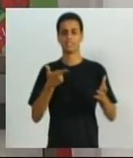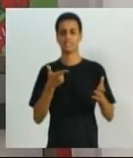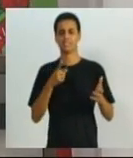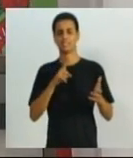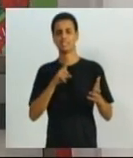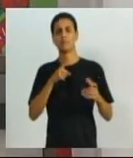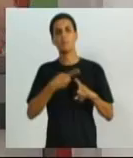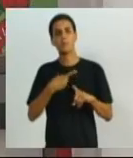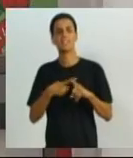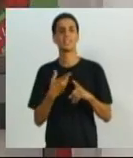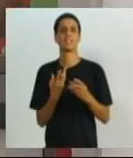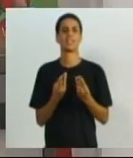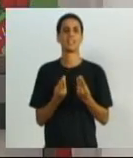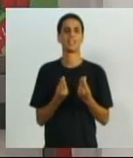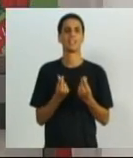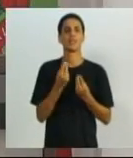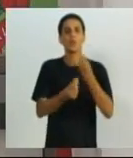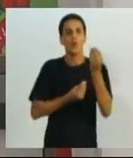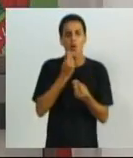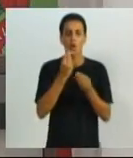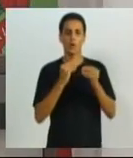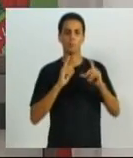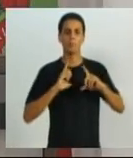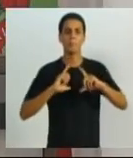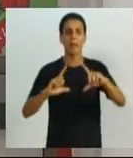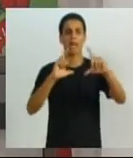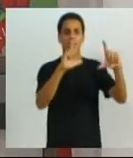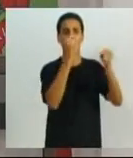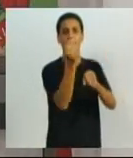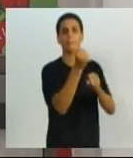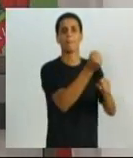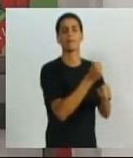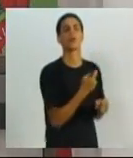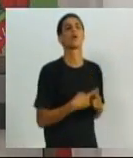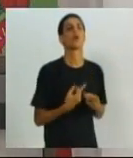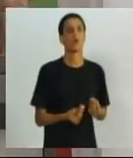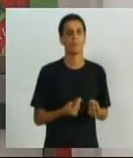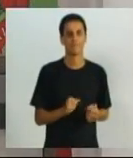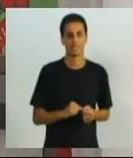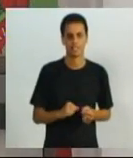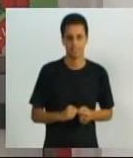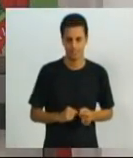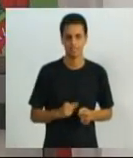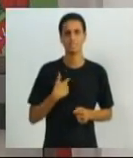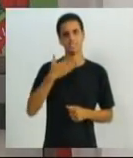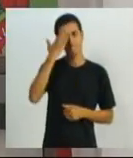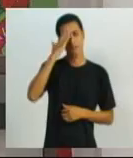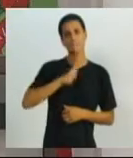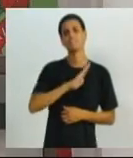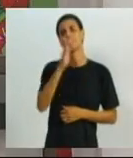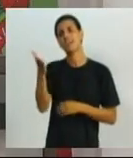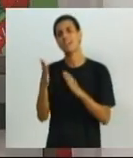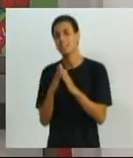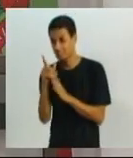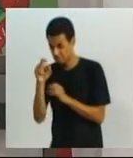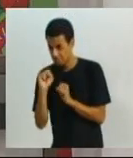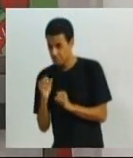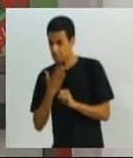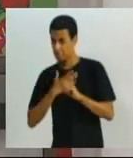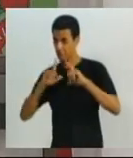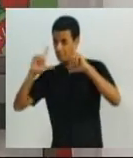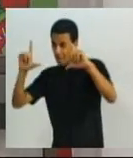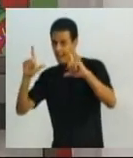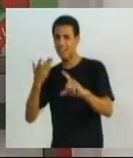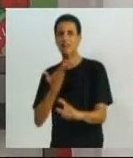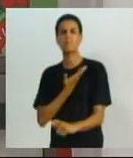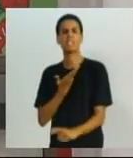de tantas e como essas placas são colocadas. Aí você vai lá na casa do seu João, pede para colocar a placa, o seu João é